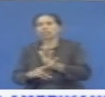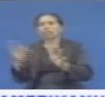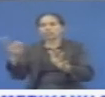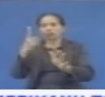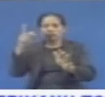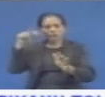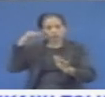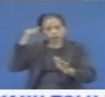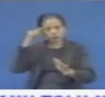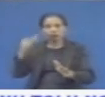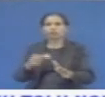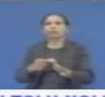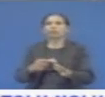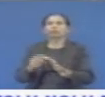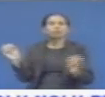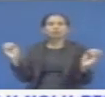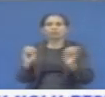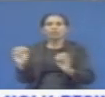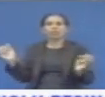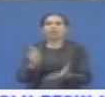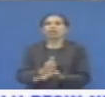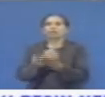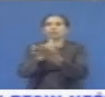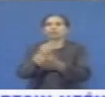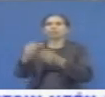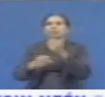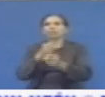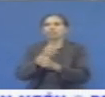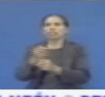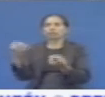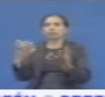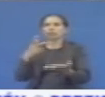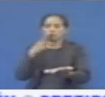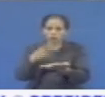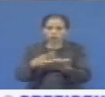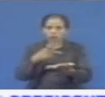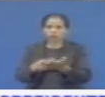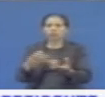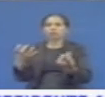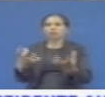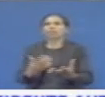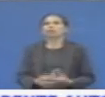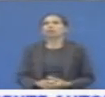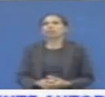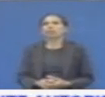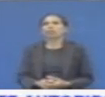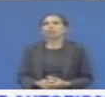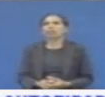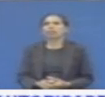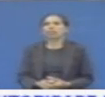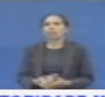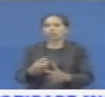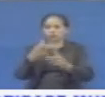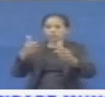si dau ia solução. E tinam barak ne larang ne proposta barak ma liliu proposta si alde